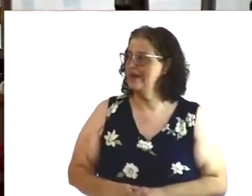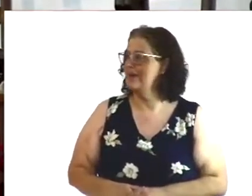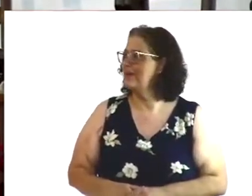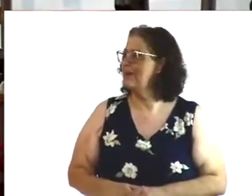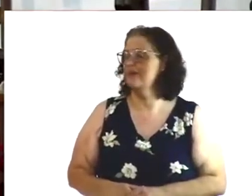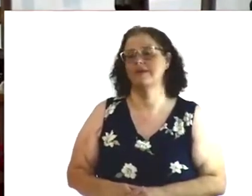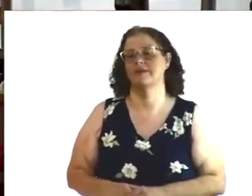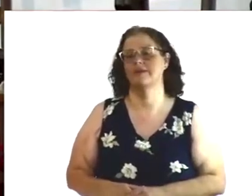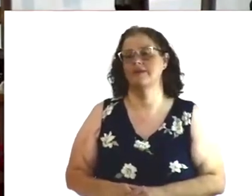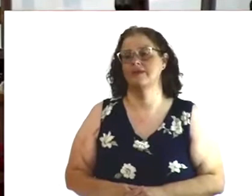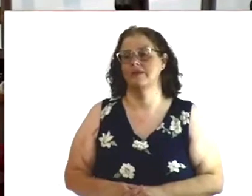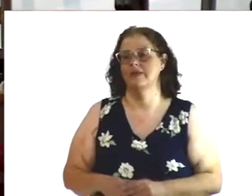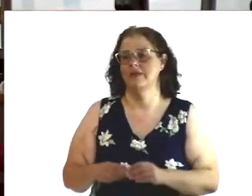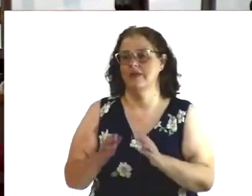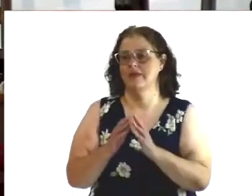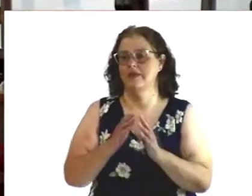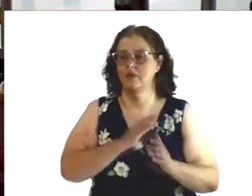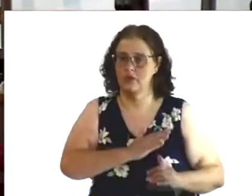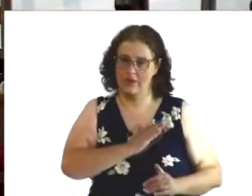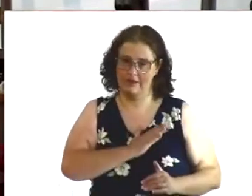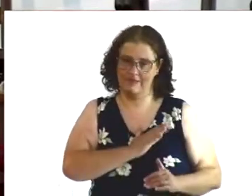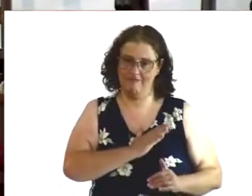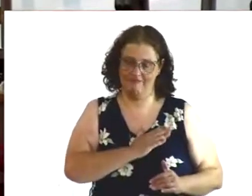um coração.